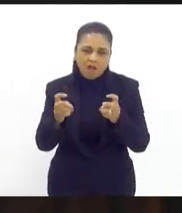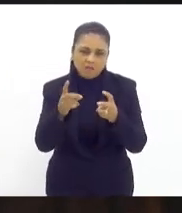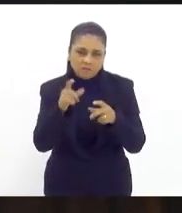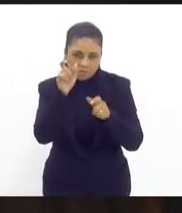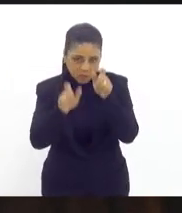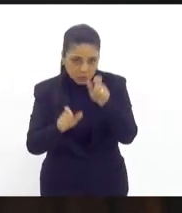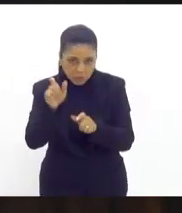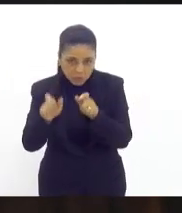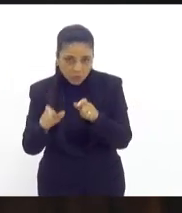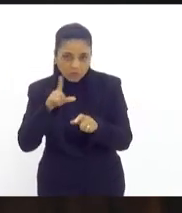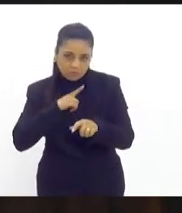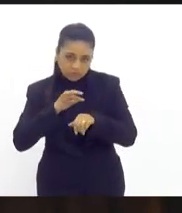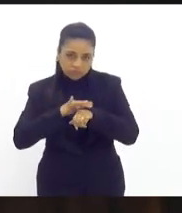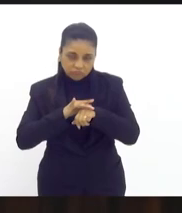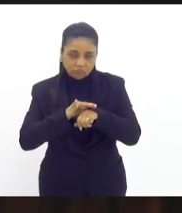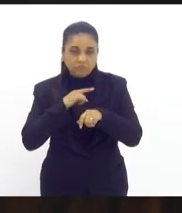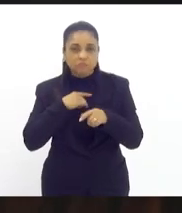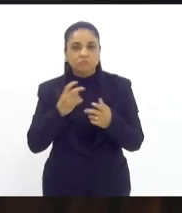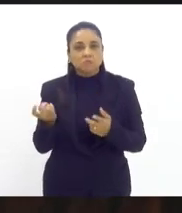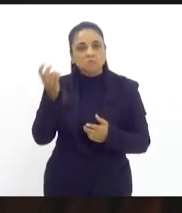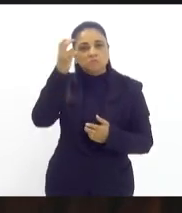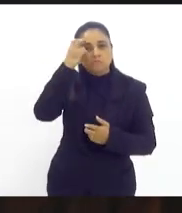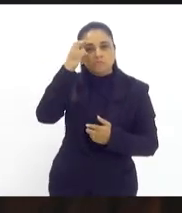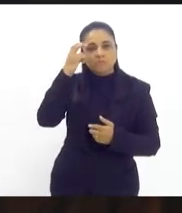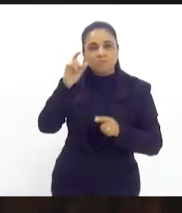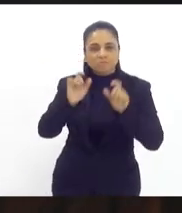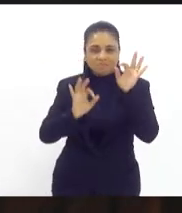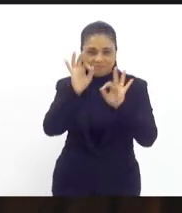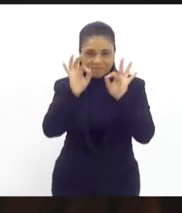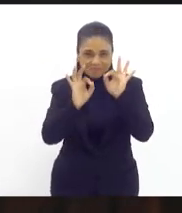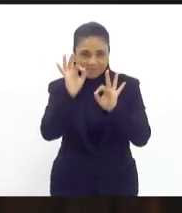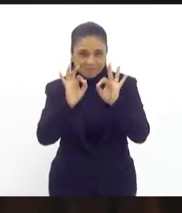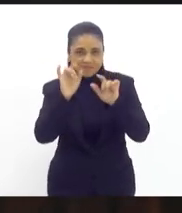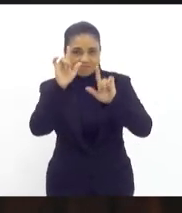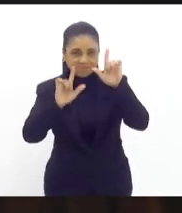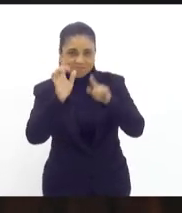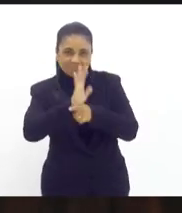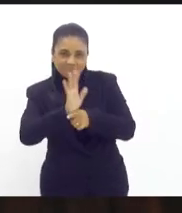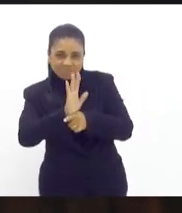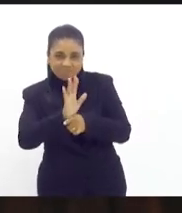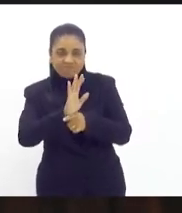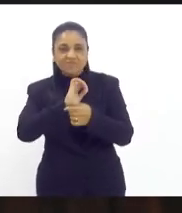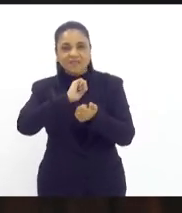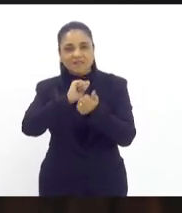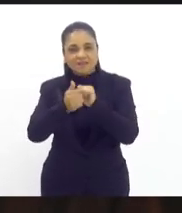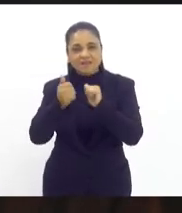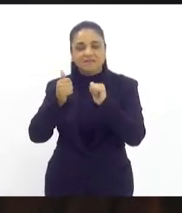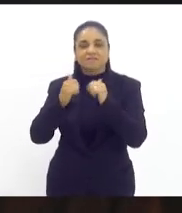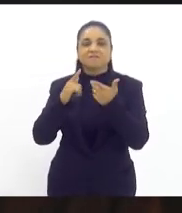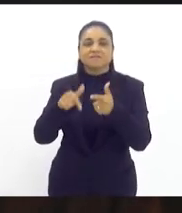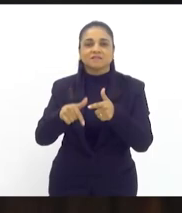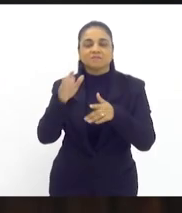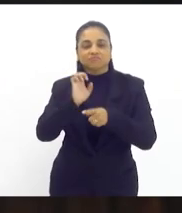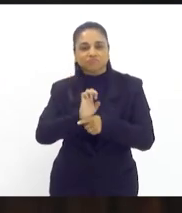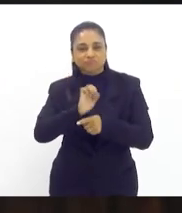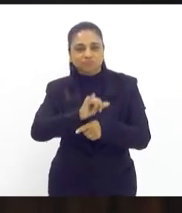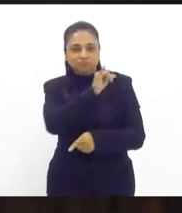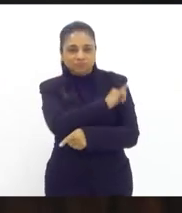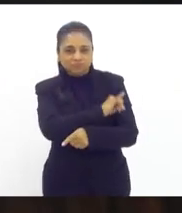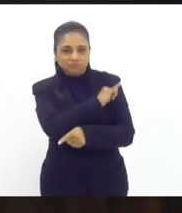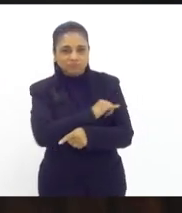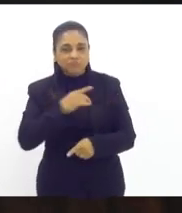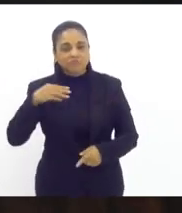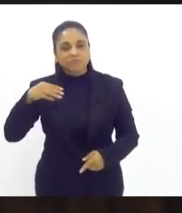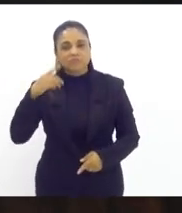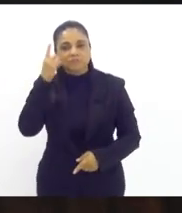promovem eventos culturais artísticos esportivos e de lazer localizados no âmbito do Estado do Rio de Janeiro e autoria da deputada